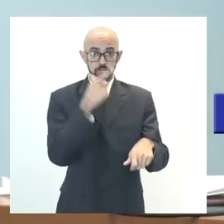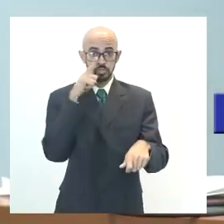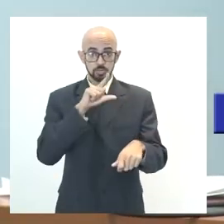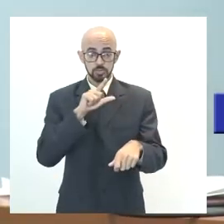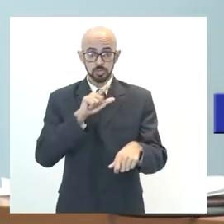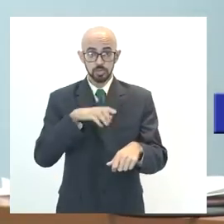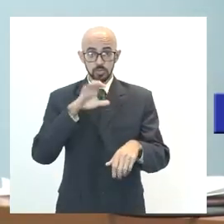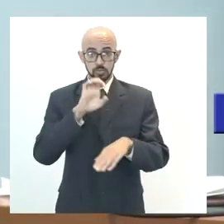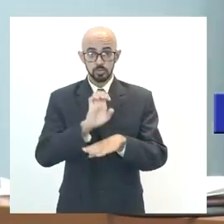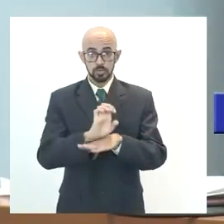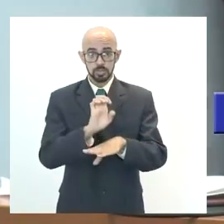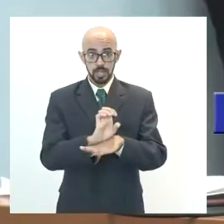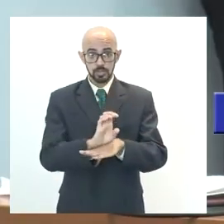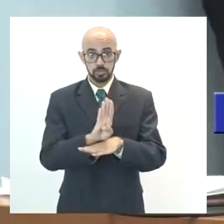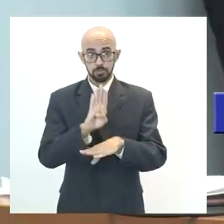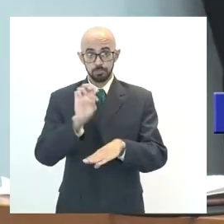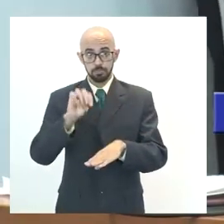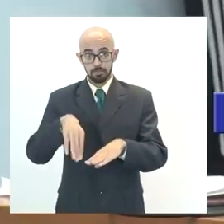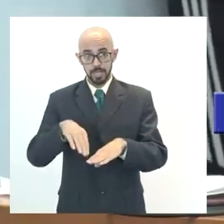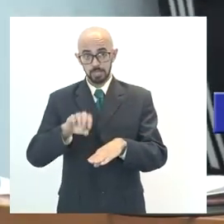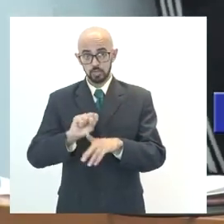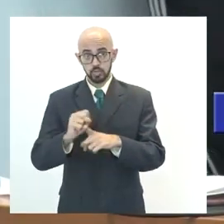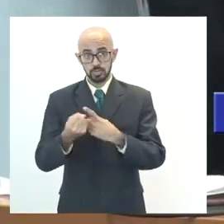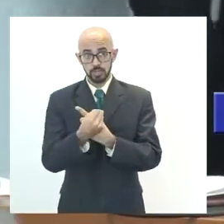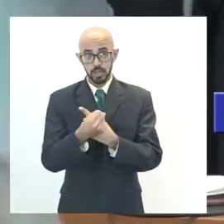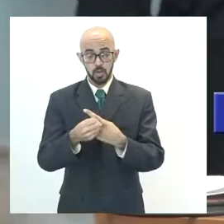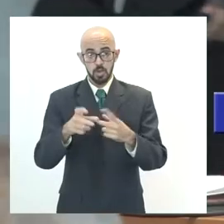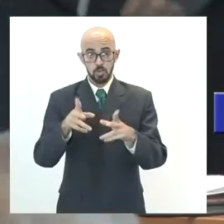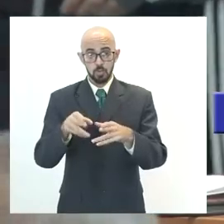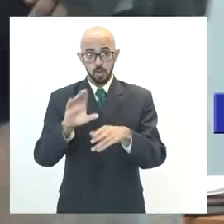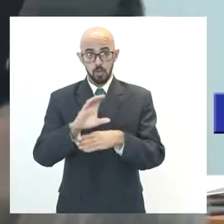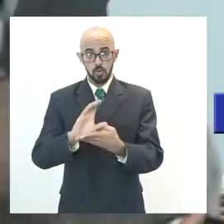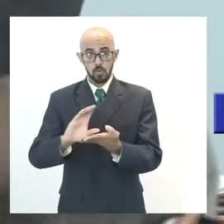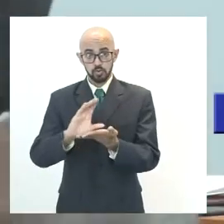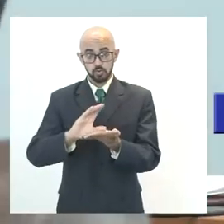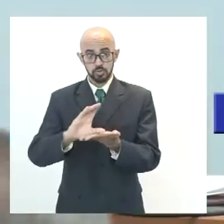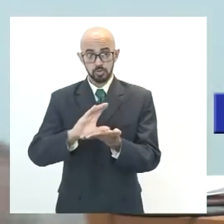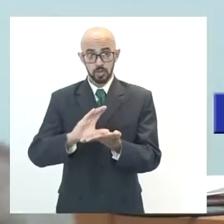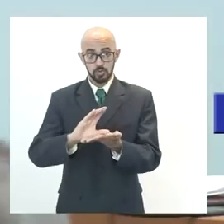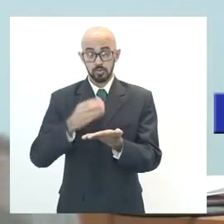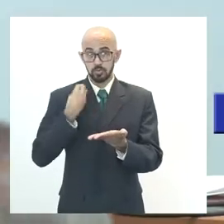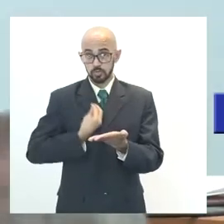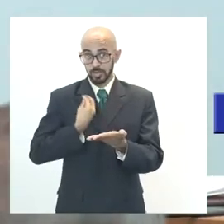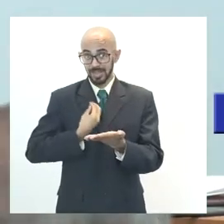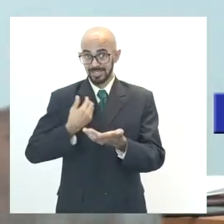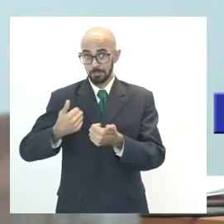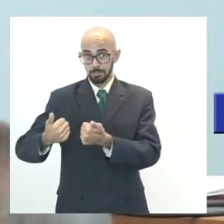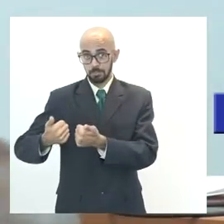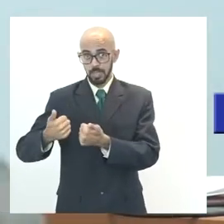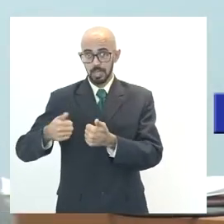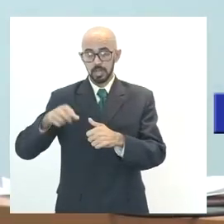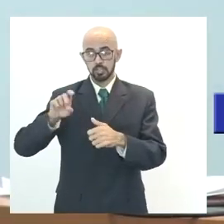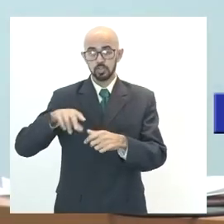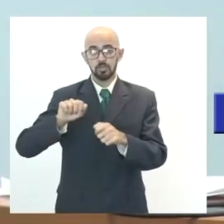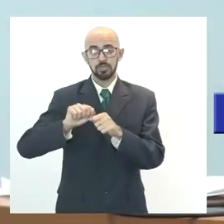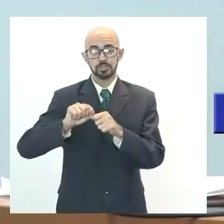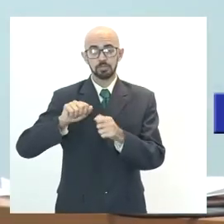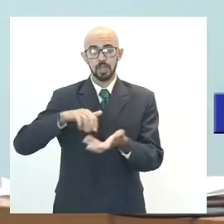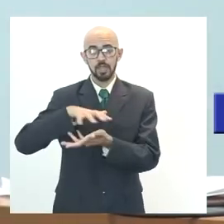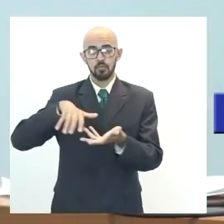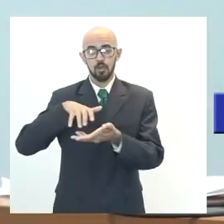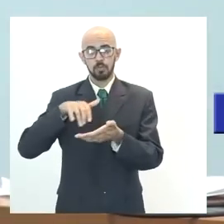social é como prevê a constituição que funcionasse direito era só fazer uma reforma tributária